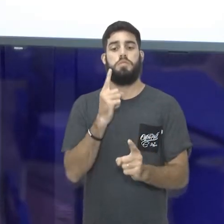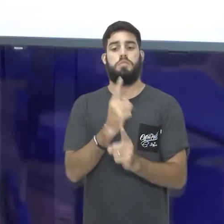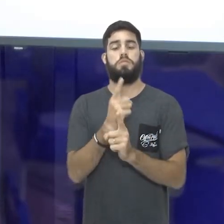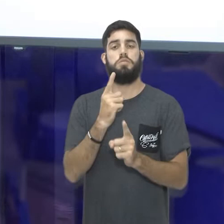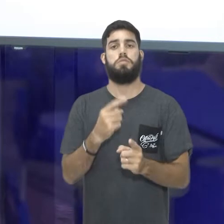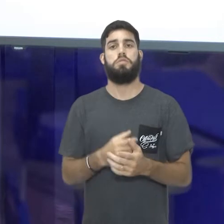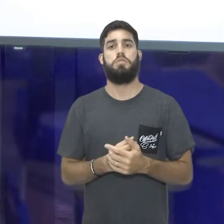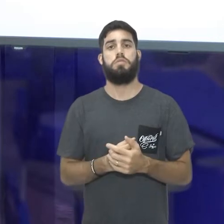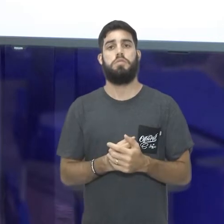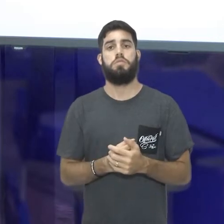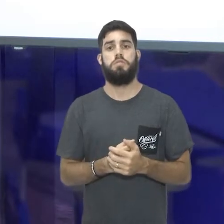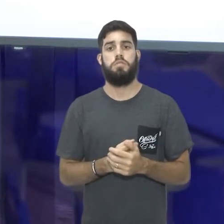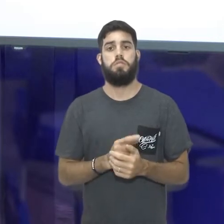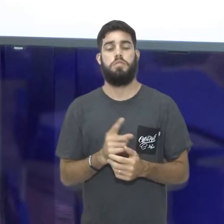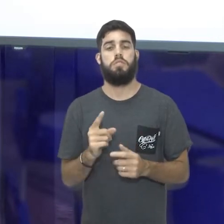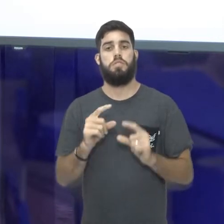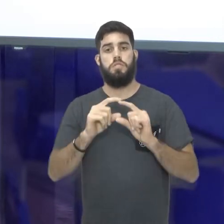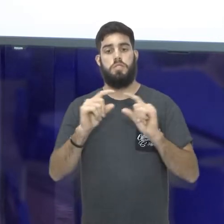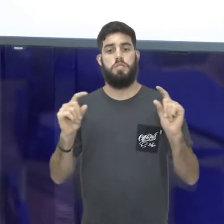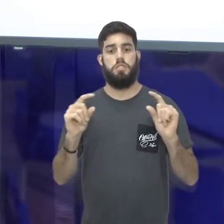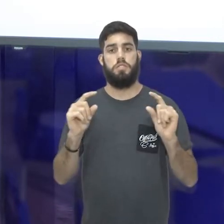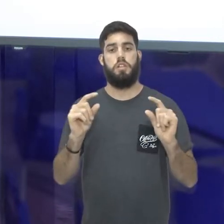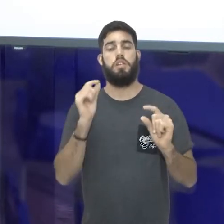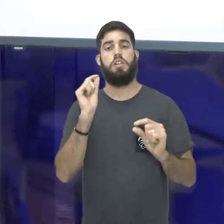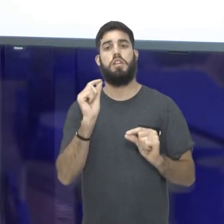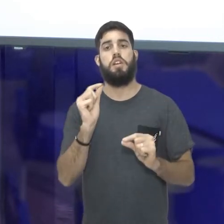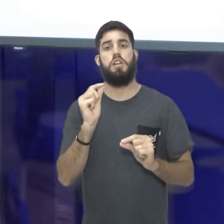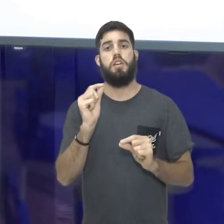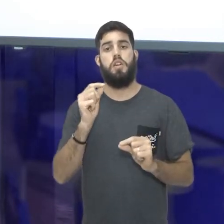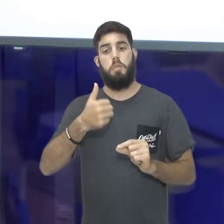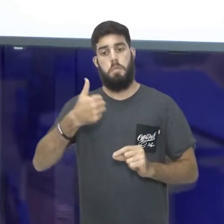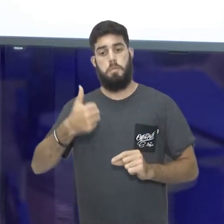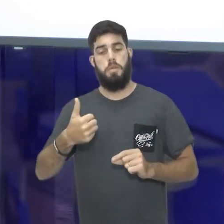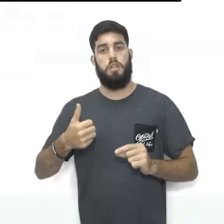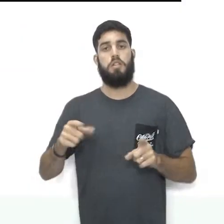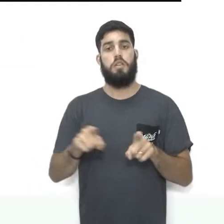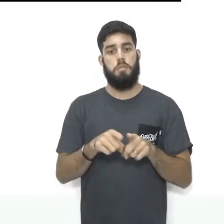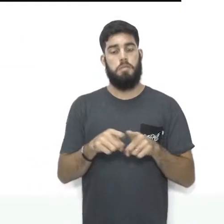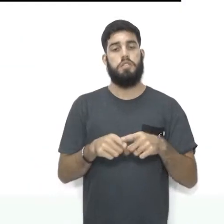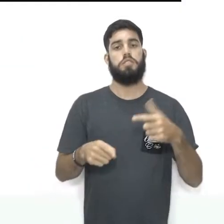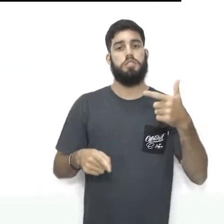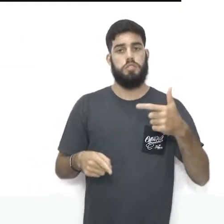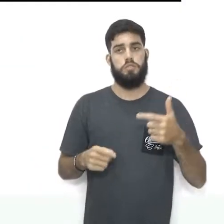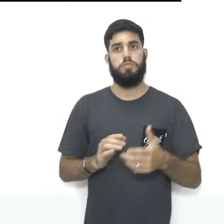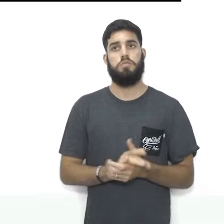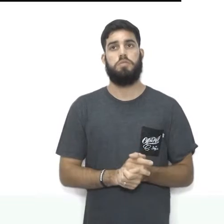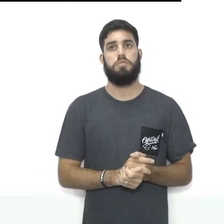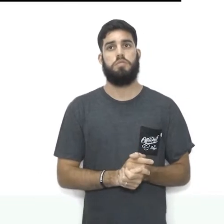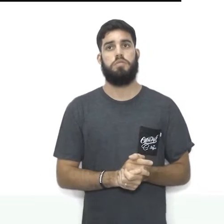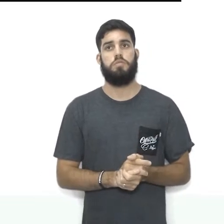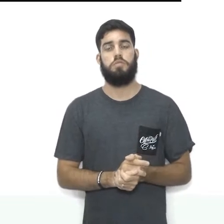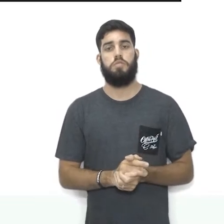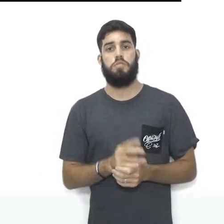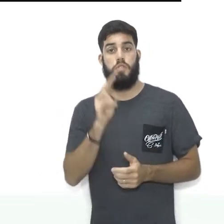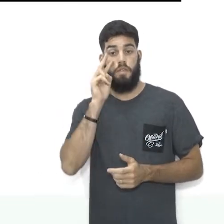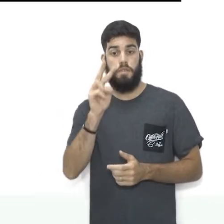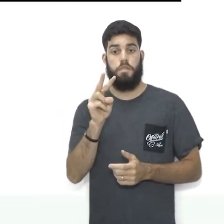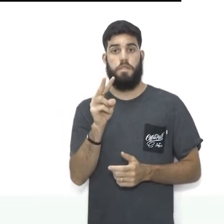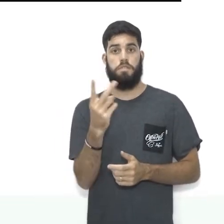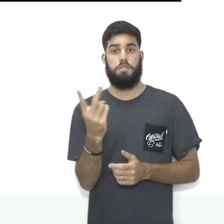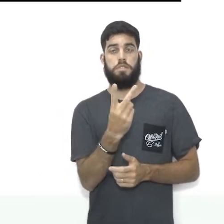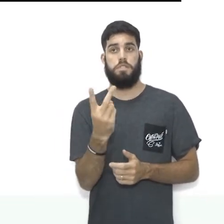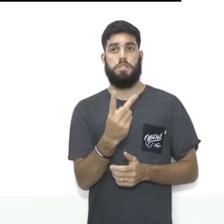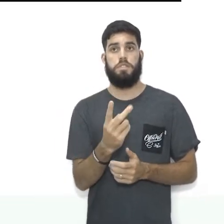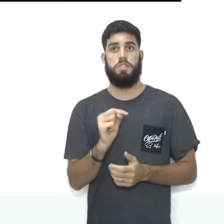duas equações que a gente acabou de montar, quem são o primeiro e o segundo membro? A primeira coisa que eu tenho que fazer é observar quais são as equações.